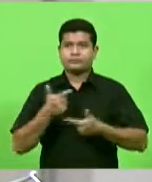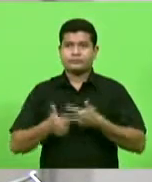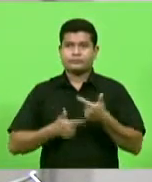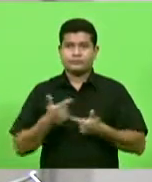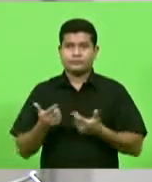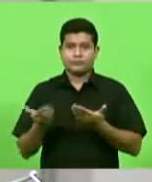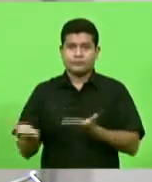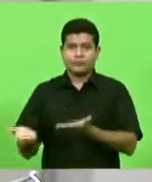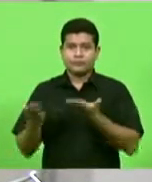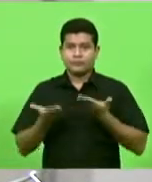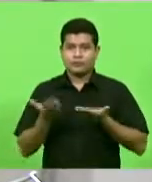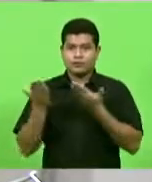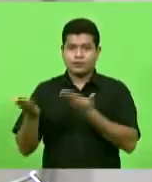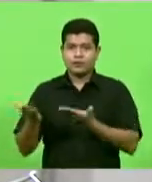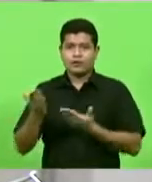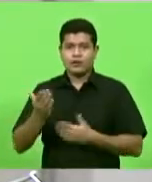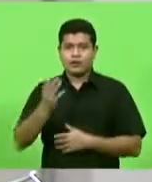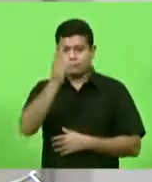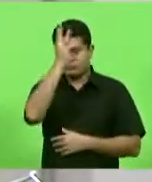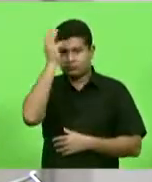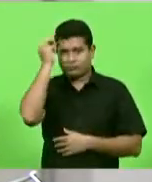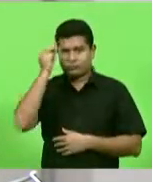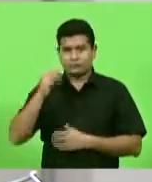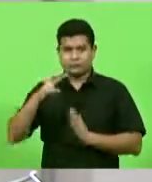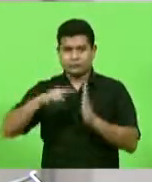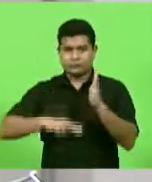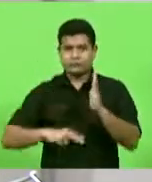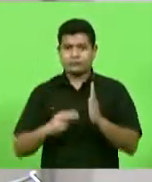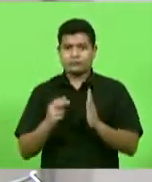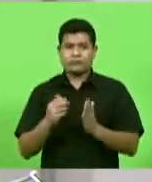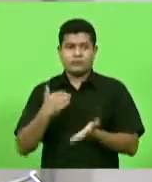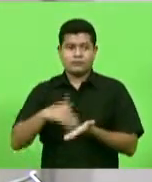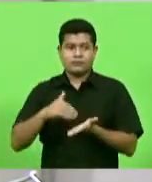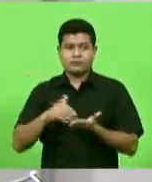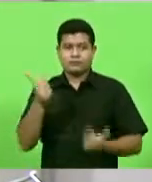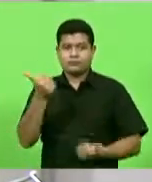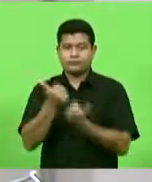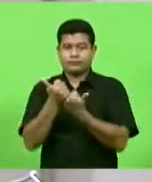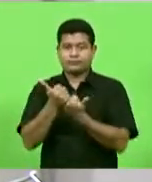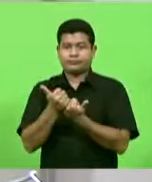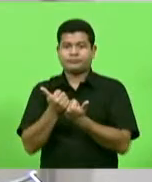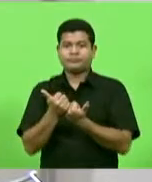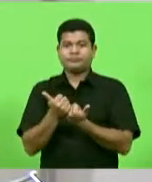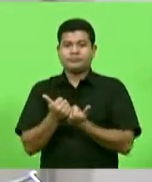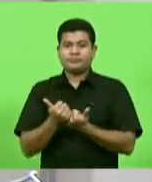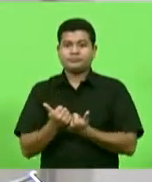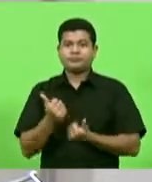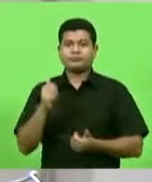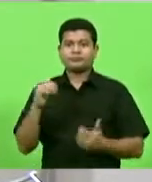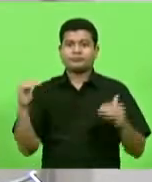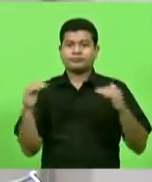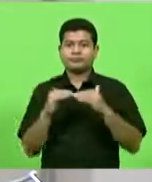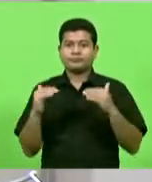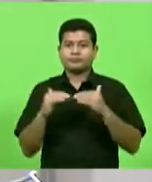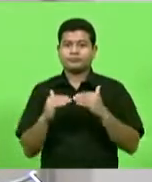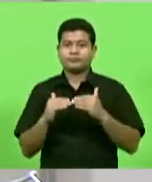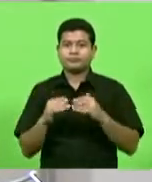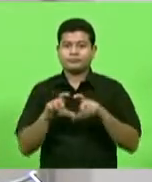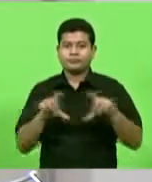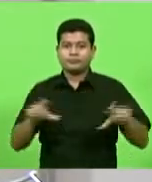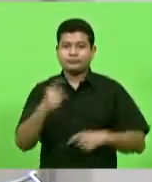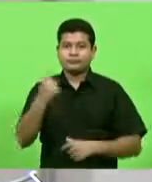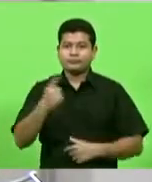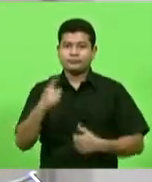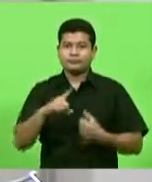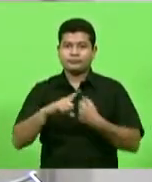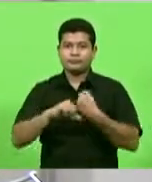convidou a senhora deputada Luciane Carminati para, como secretária DOC, proceder à leitura da ata da sessão anterior, que, em consonância com